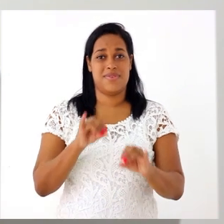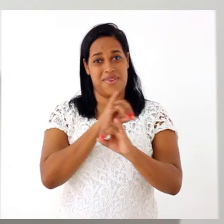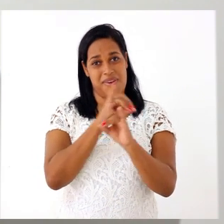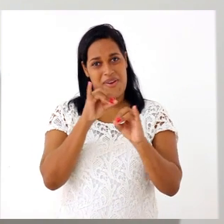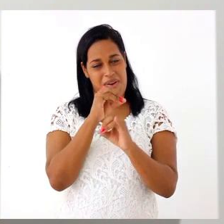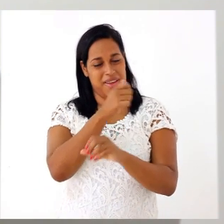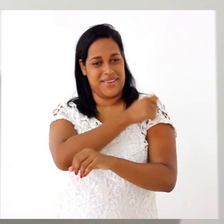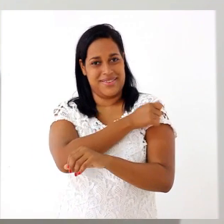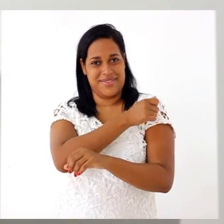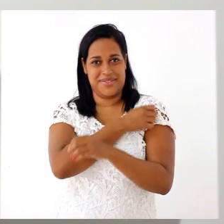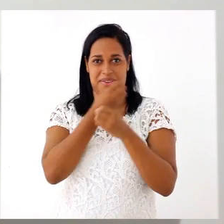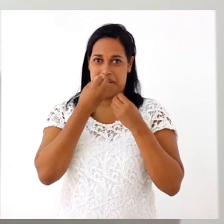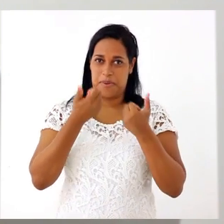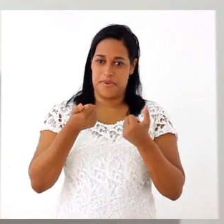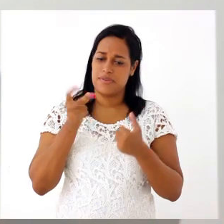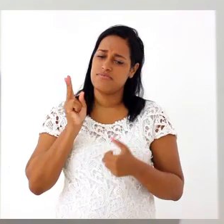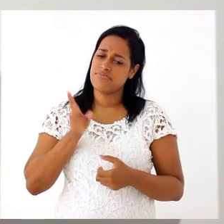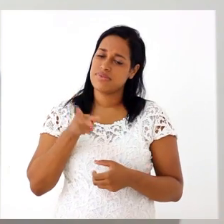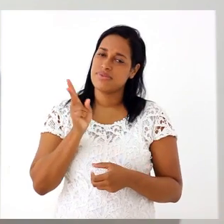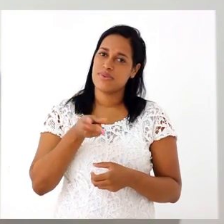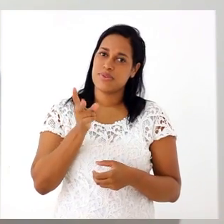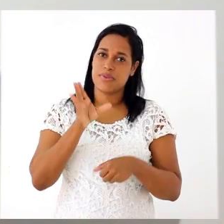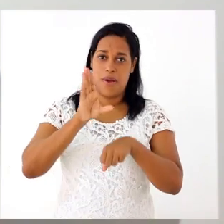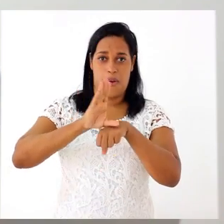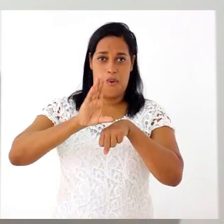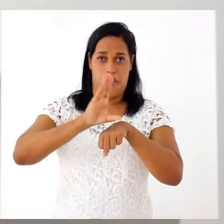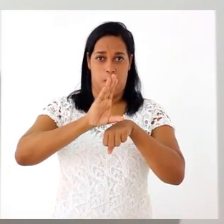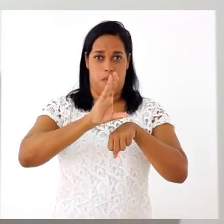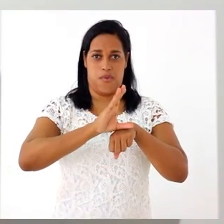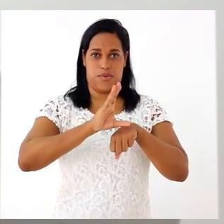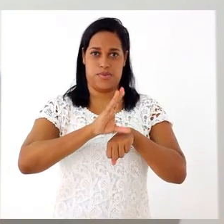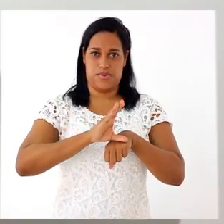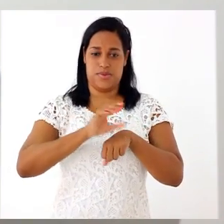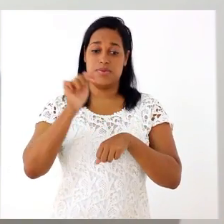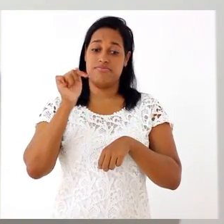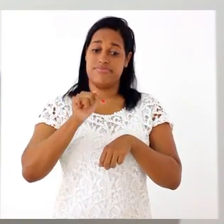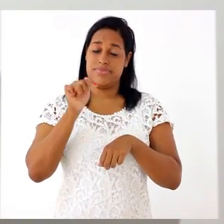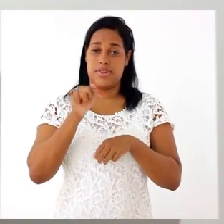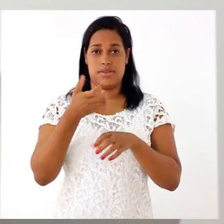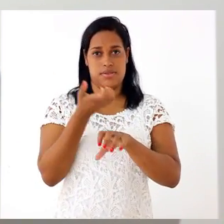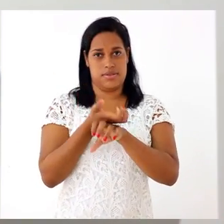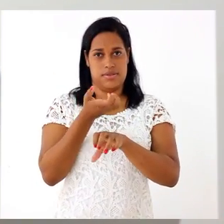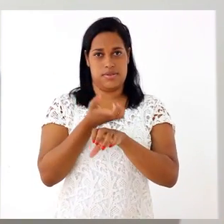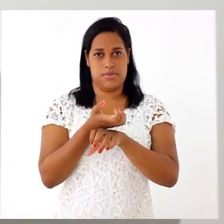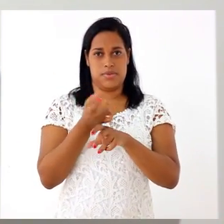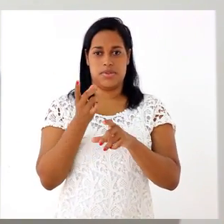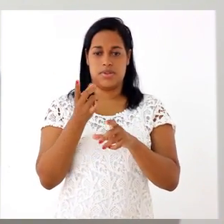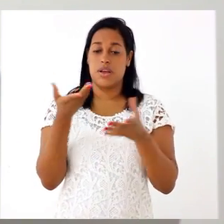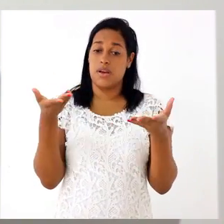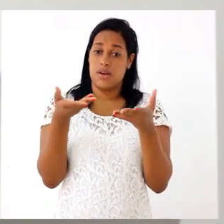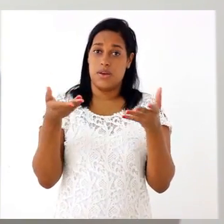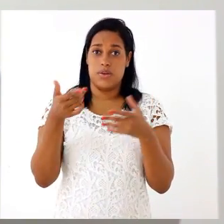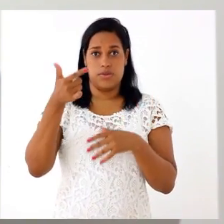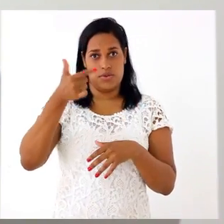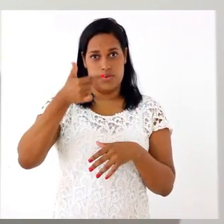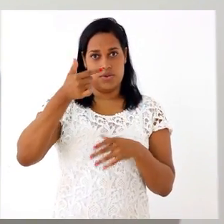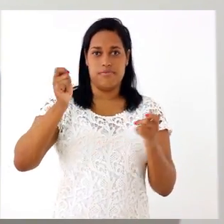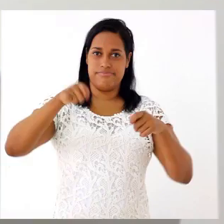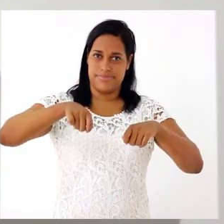Olá, alunos! Iremos dar continuidade ao nosso curso. Nessa aula abordaremos a competência número